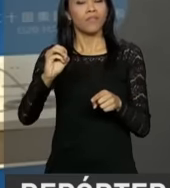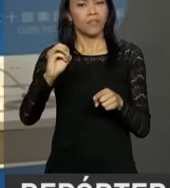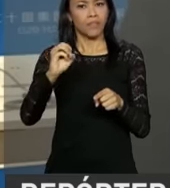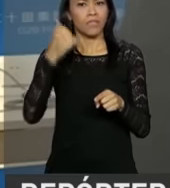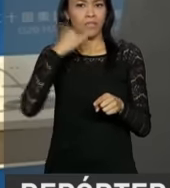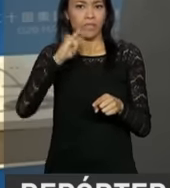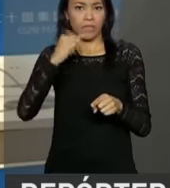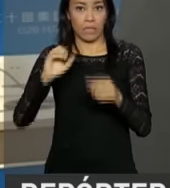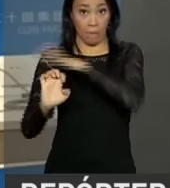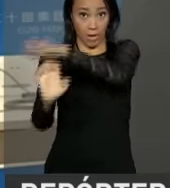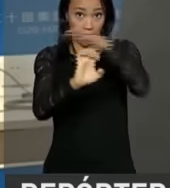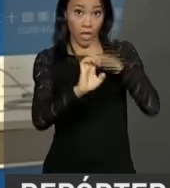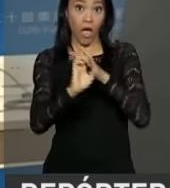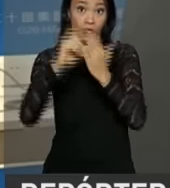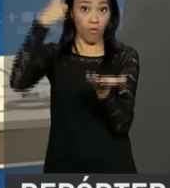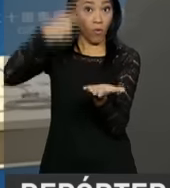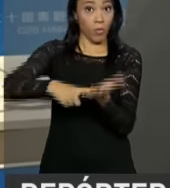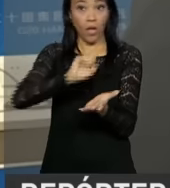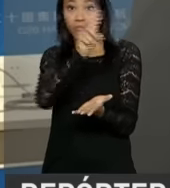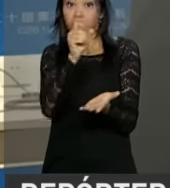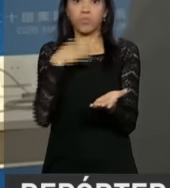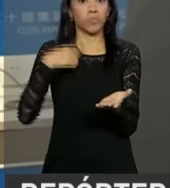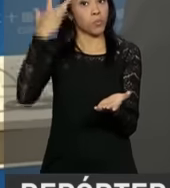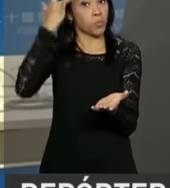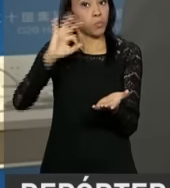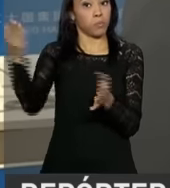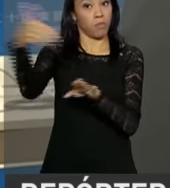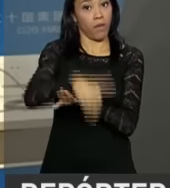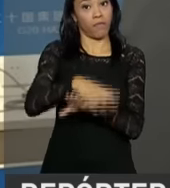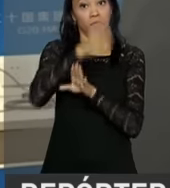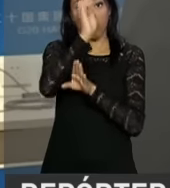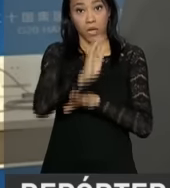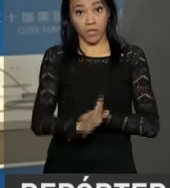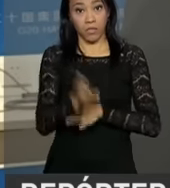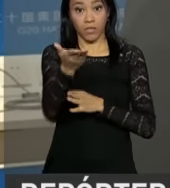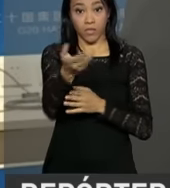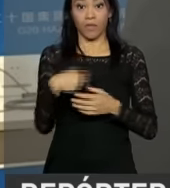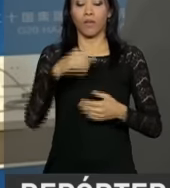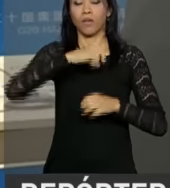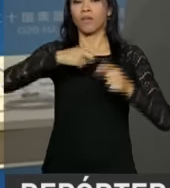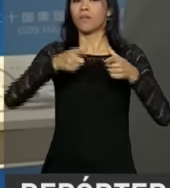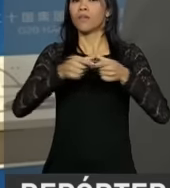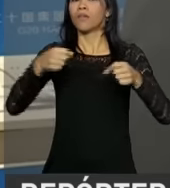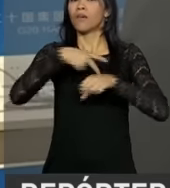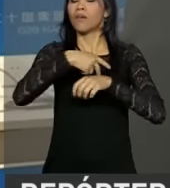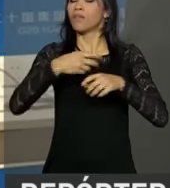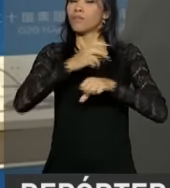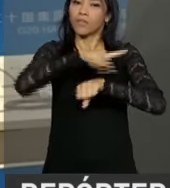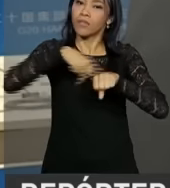Brasil em data Ainda a ser definida de R na China João Pedro Neto